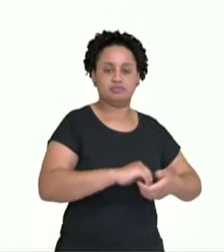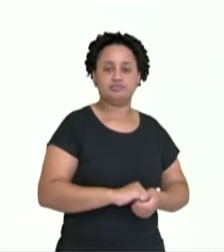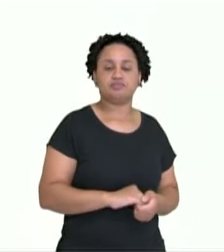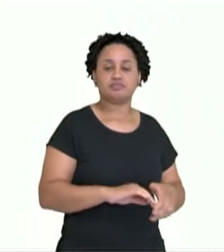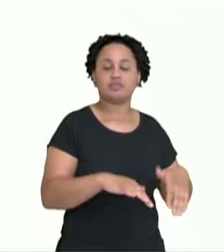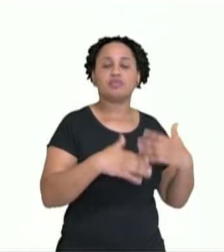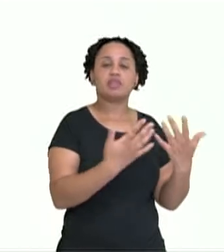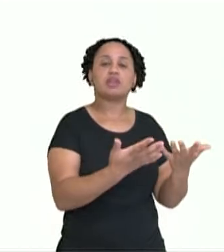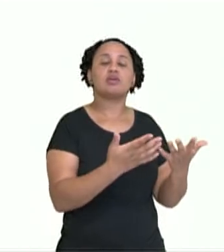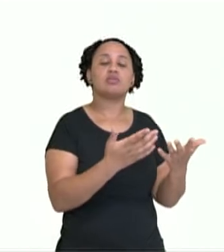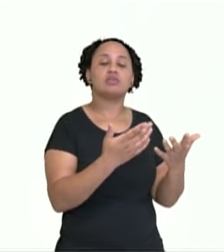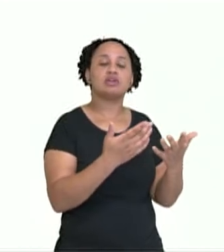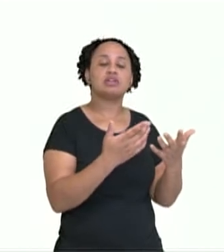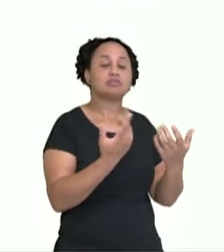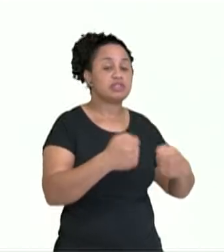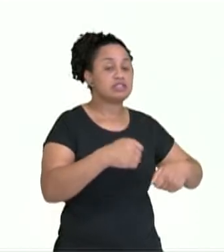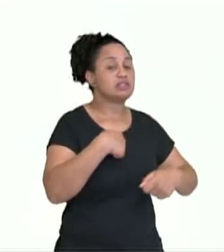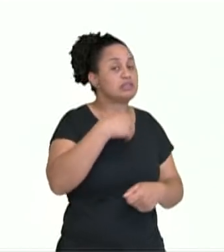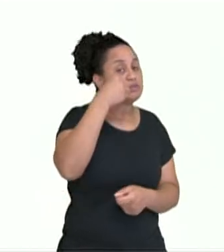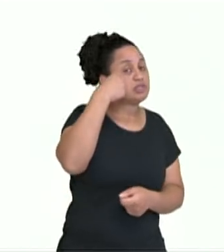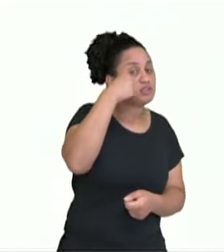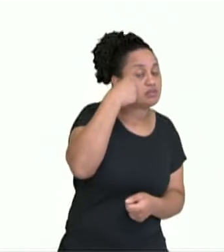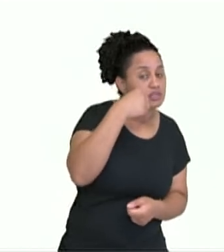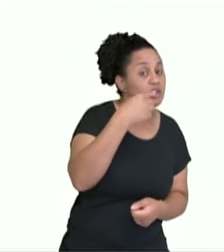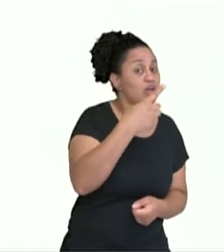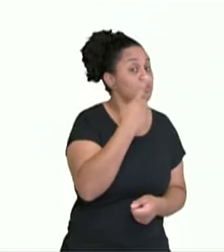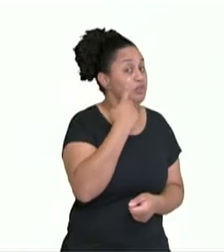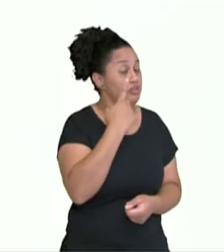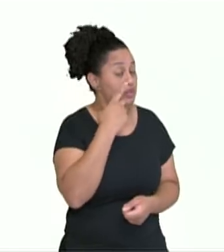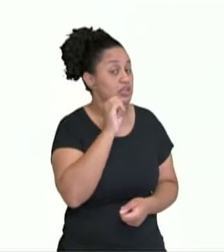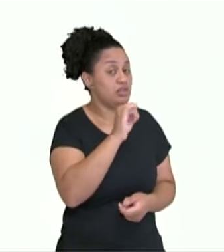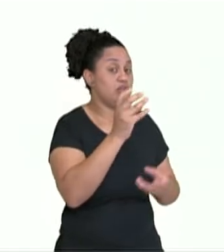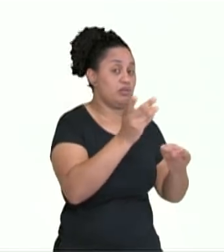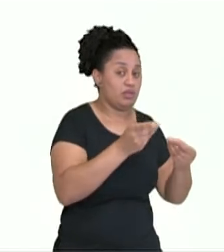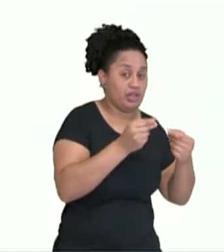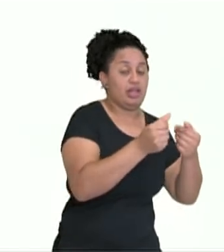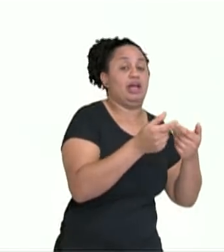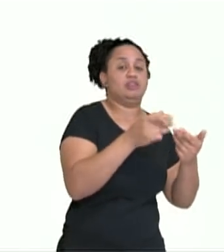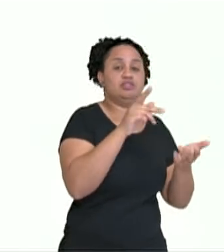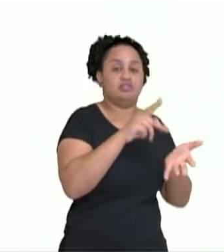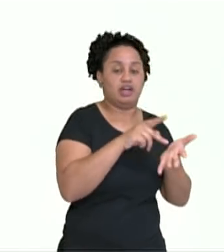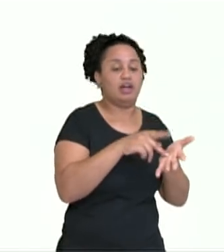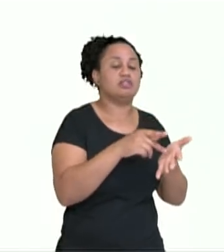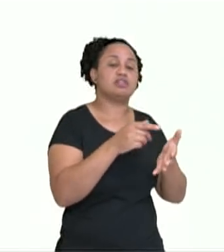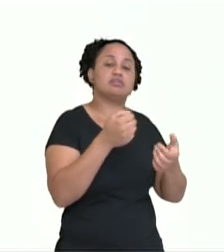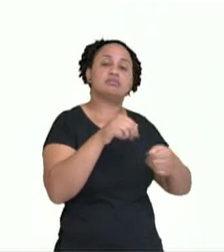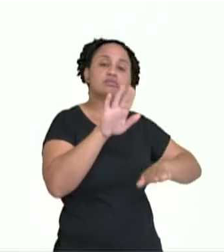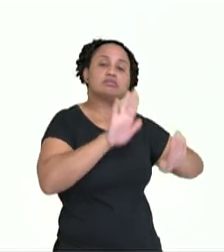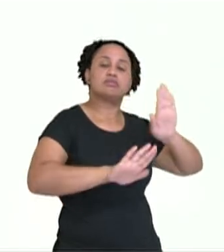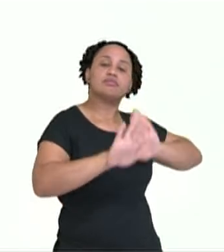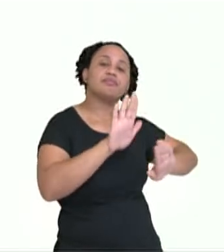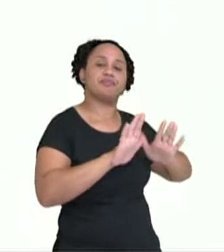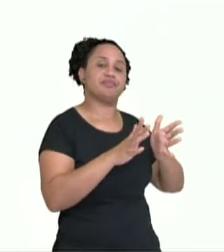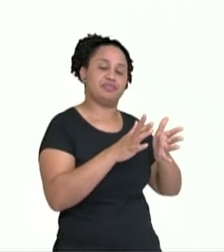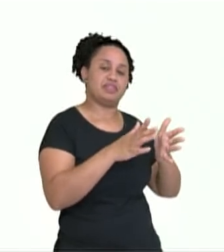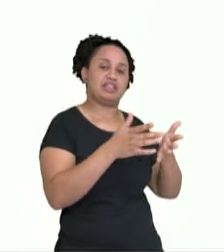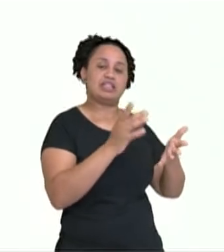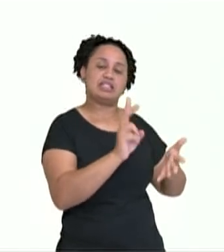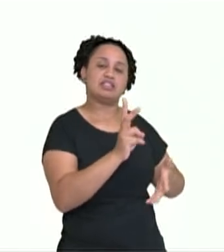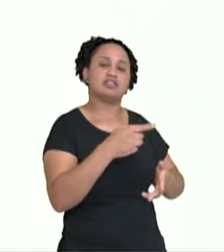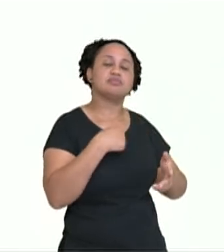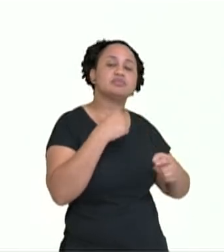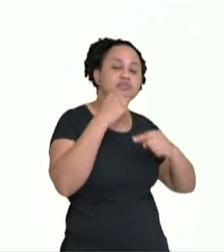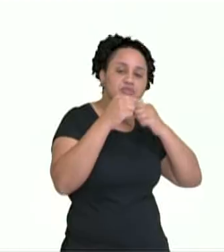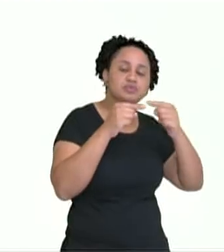que exige a experimentação, que existe o cuidado, que existe, né, a refuta, né, que existe